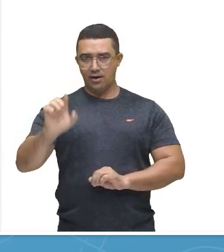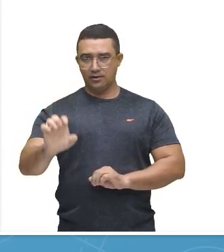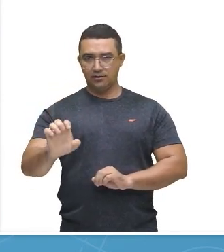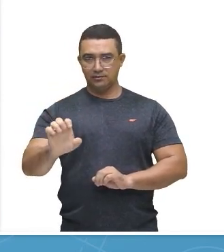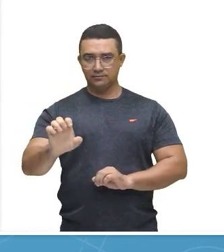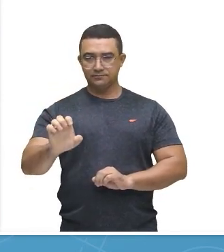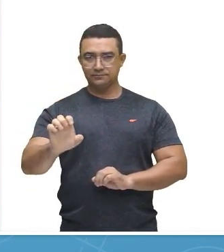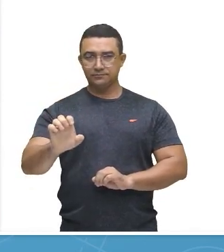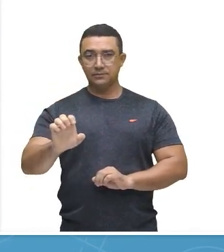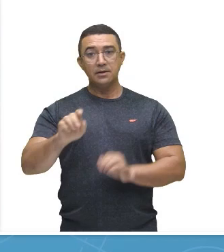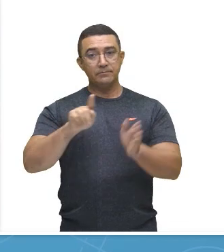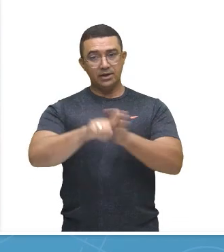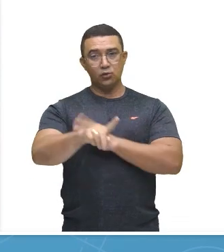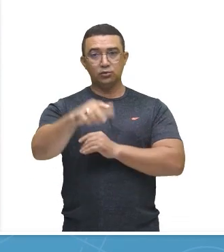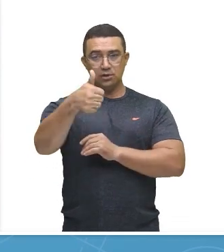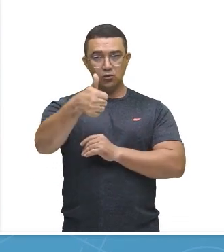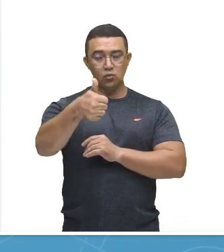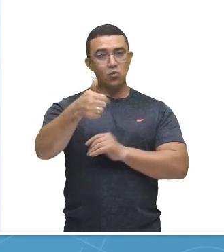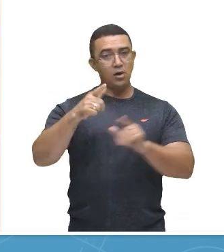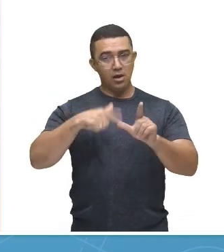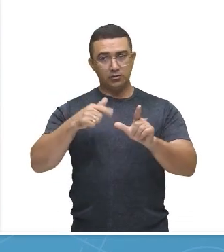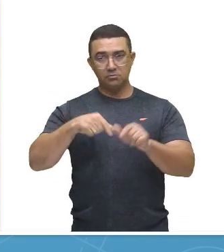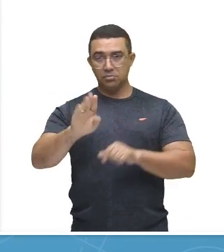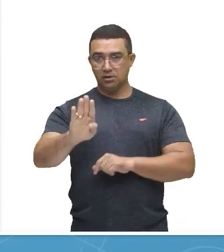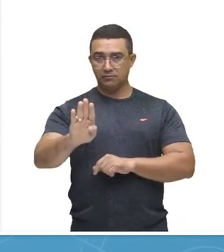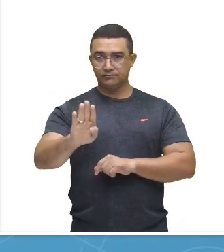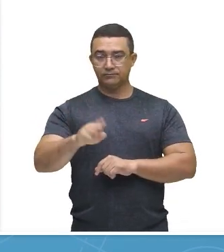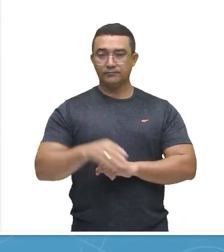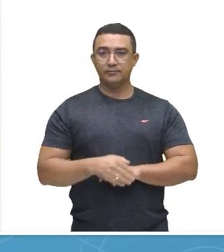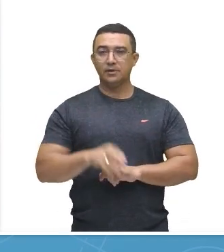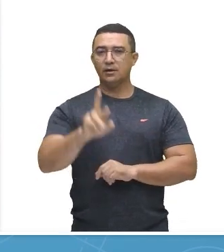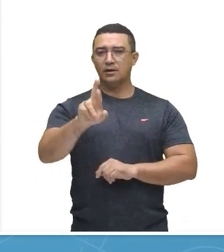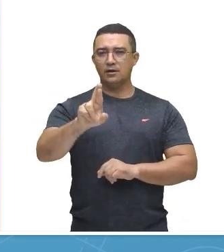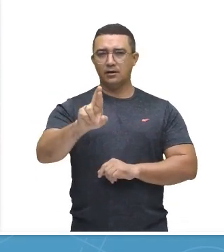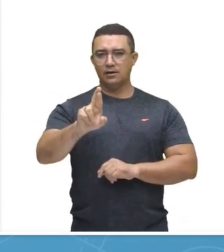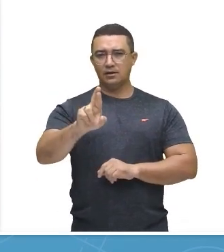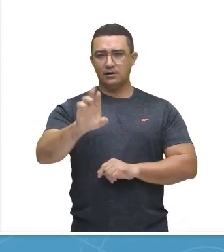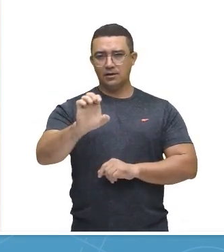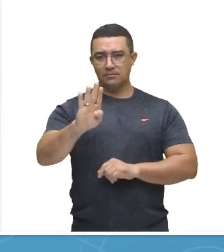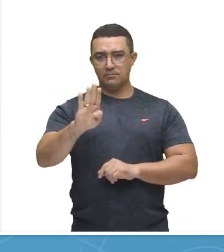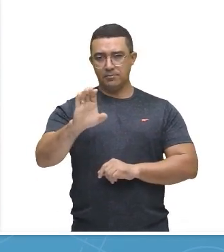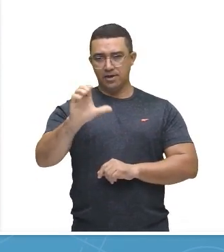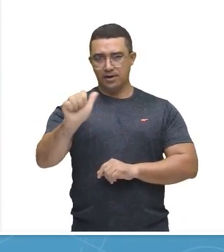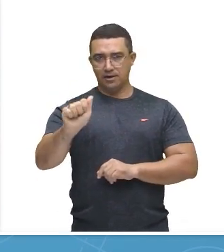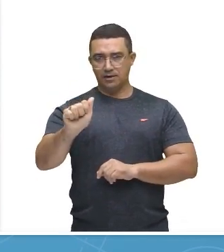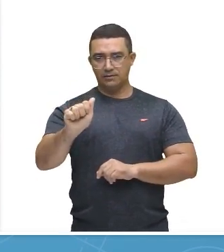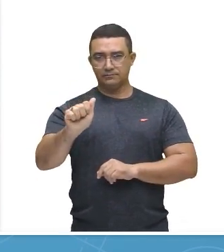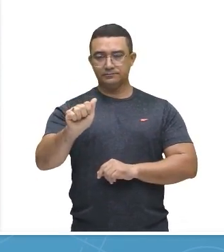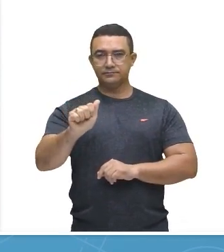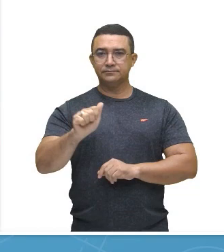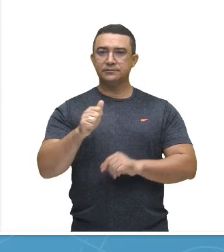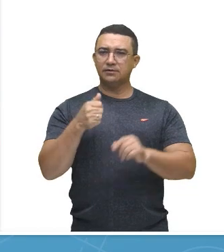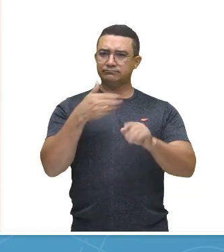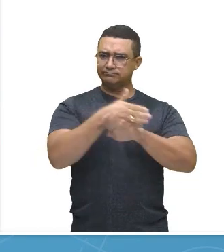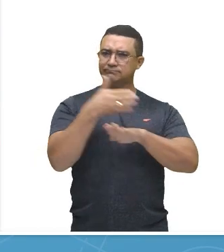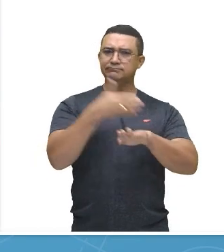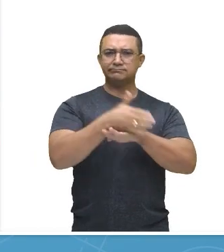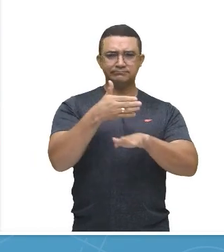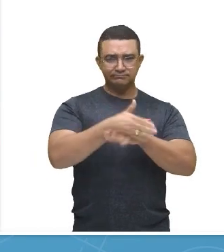colocou questão 1, letra B, bacana. A Rebeca também aqui participando, olha só, quanta gente